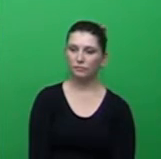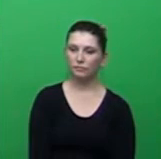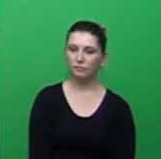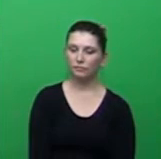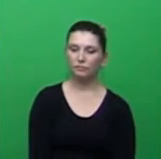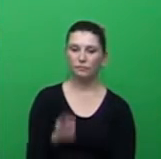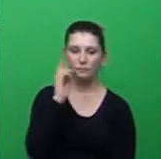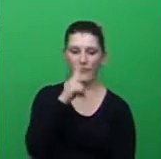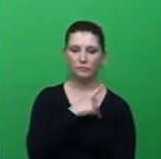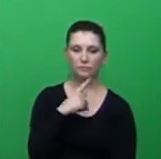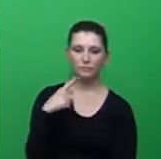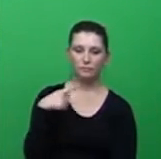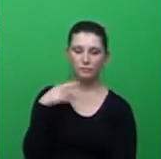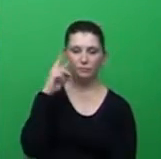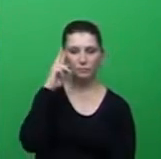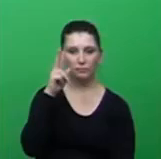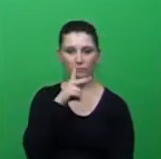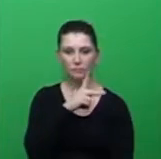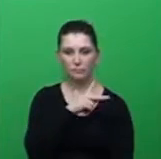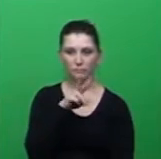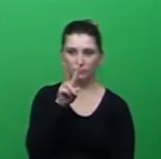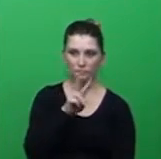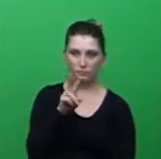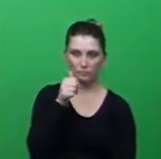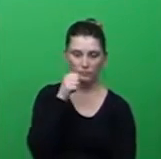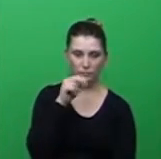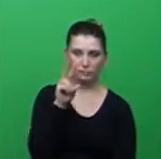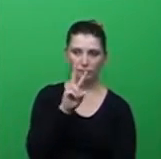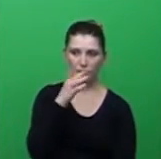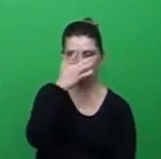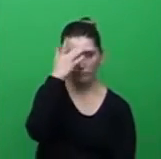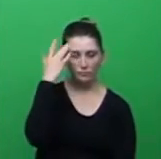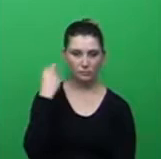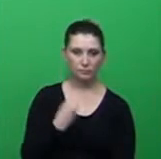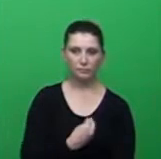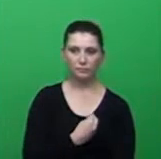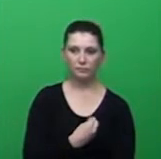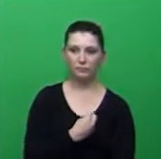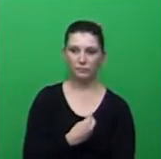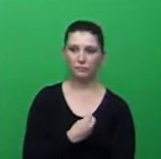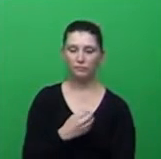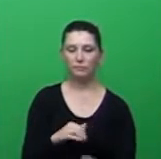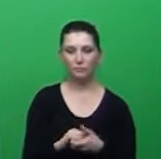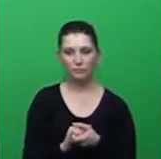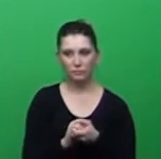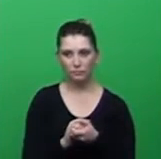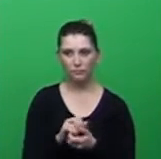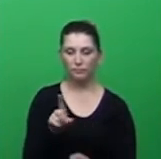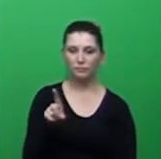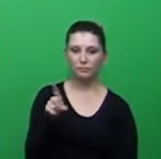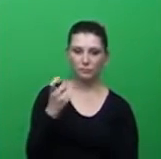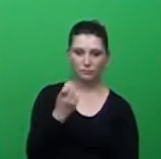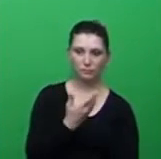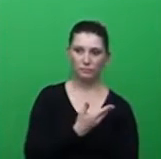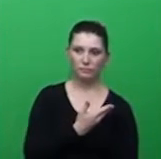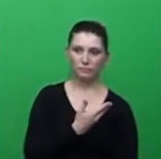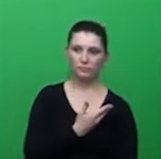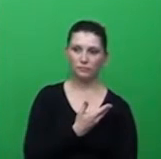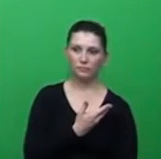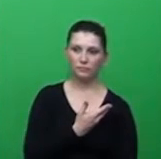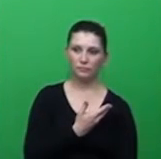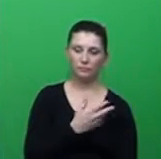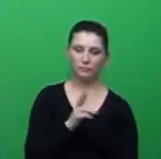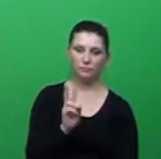Senhor presidente, senhores vereadores, vereadoras, público presente, saudar aqui meu colega, ex-colega vereador, meu amigo